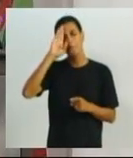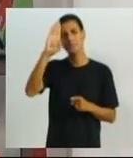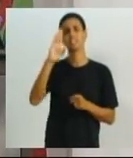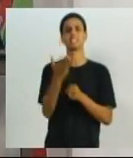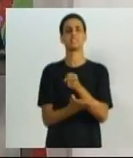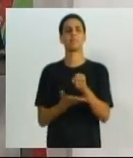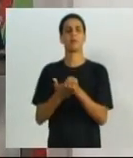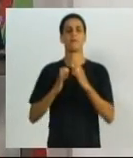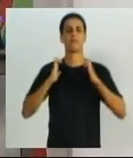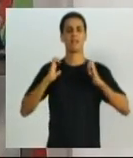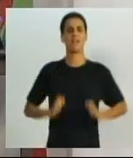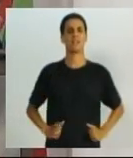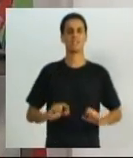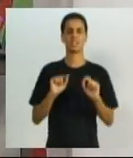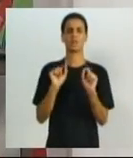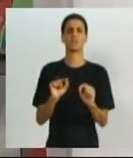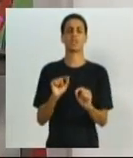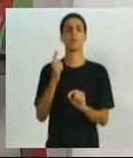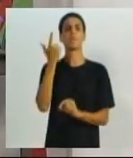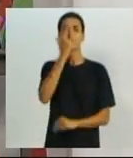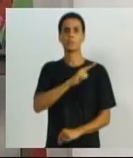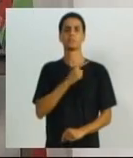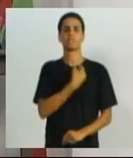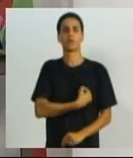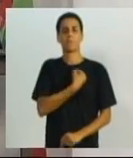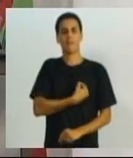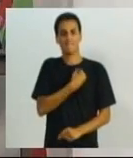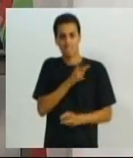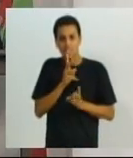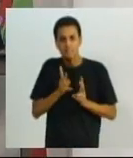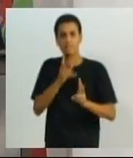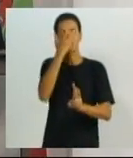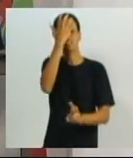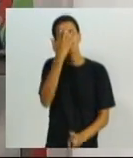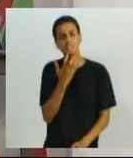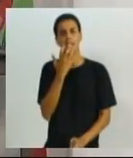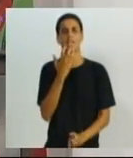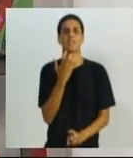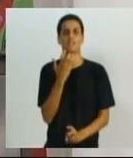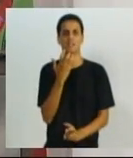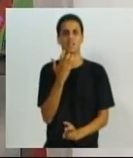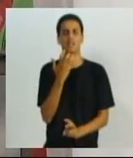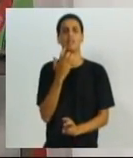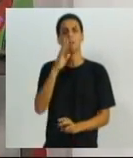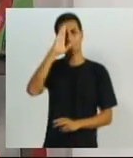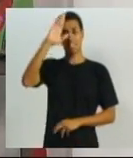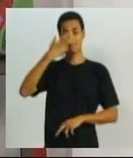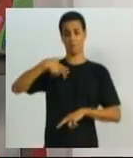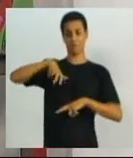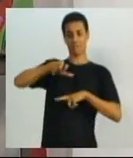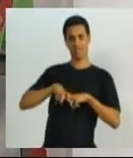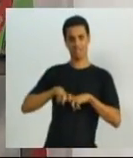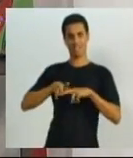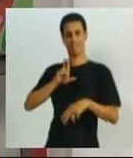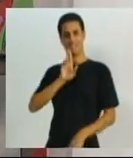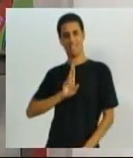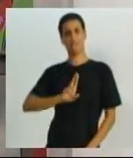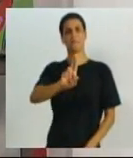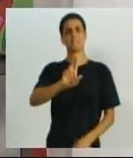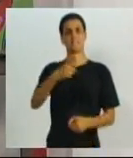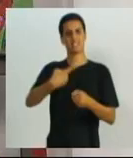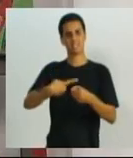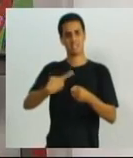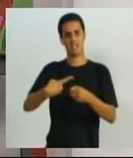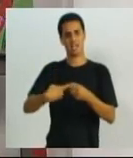da ética, para você manter e levar uma vida séria, e principalmente quando sentar numa cadeira dessas para representar uma cidade, ou